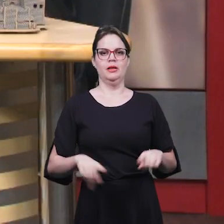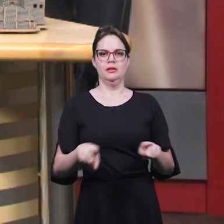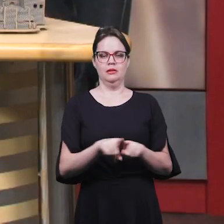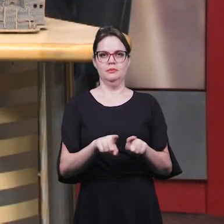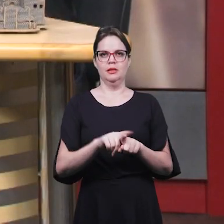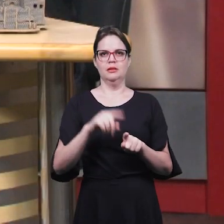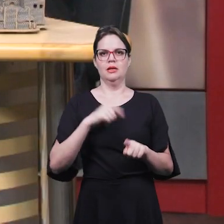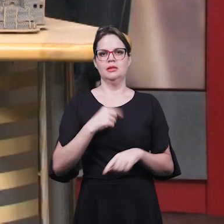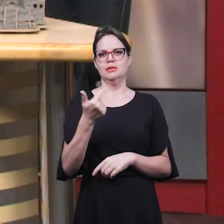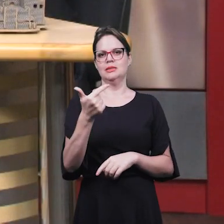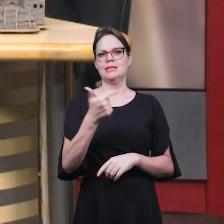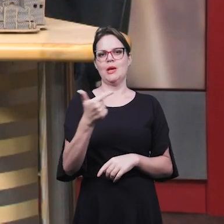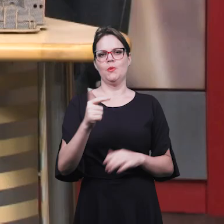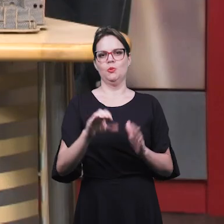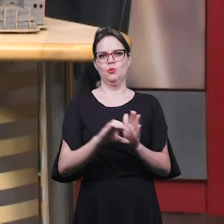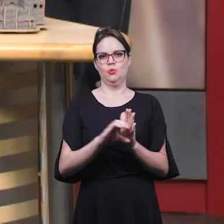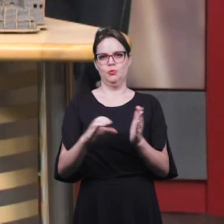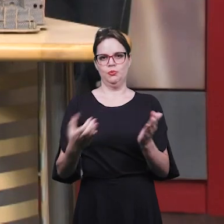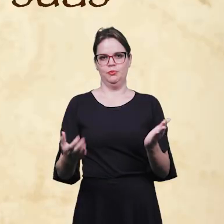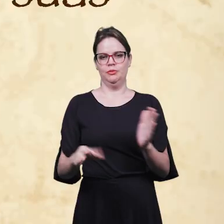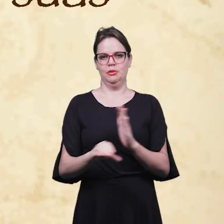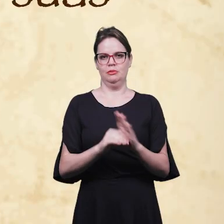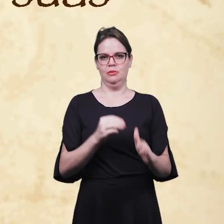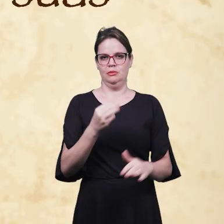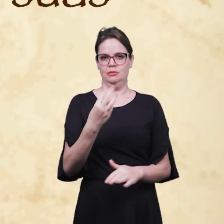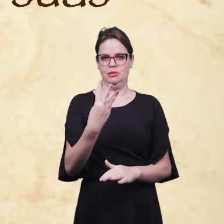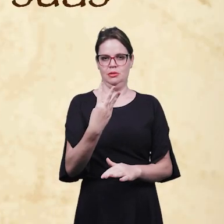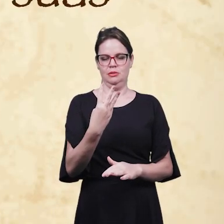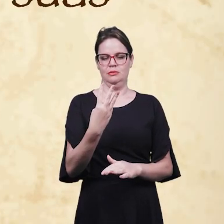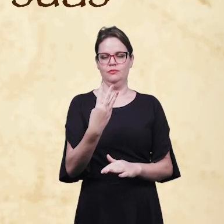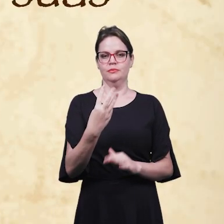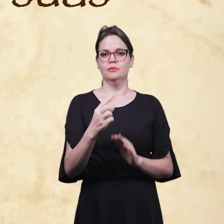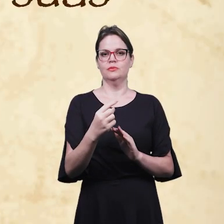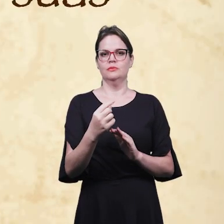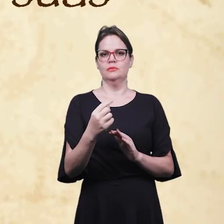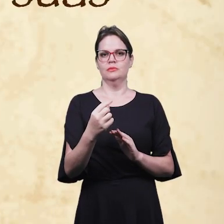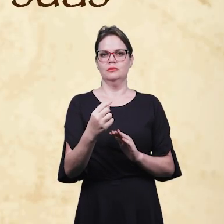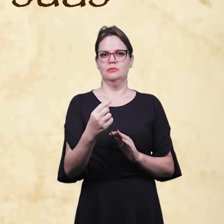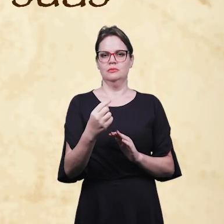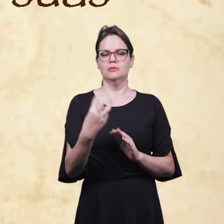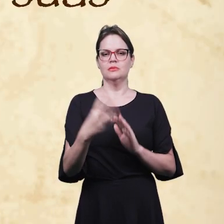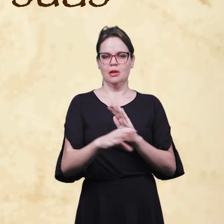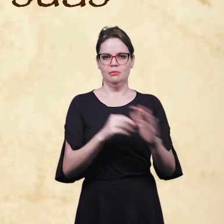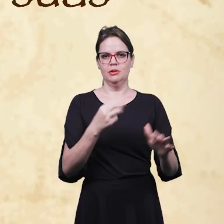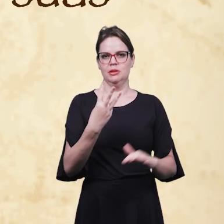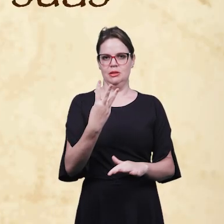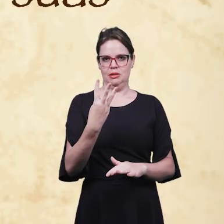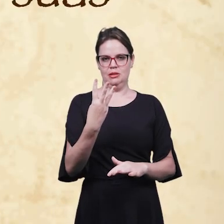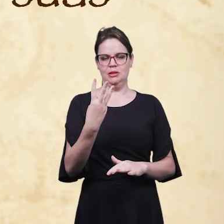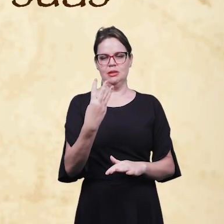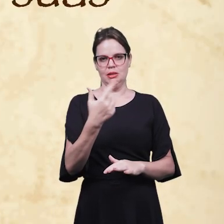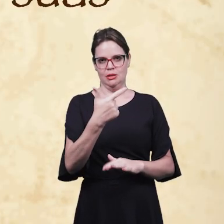Crônicas. Importante. Segundo Crônicas 32:30 diz assim: também o mesmo rei Ezequias